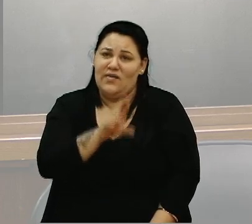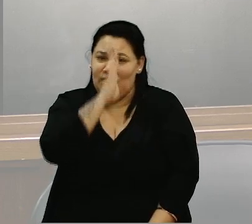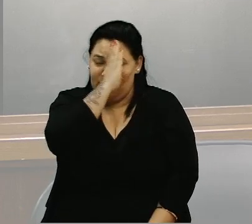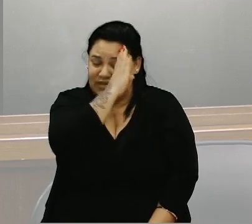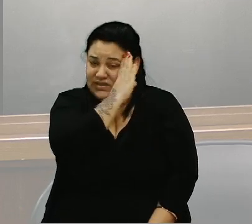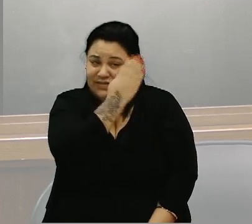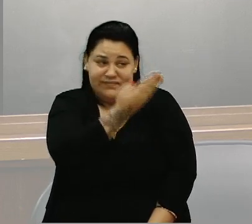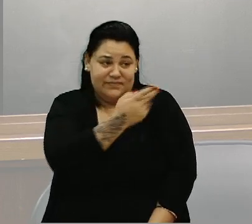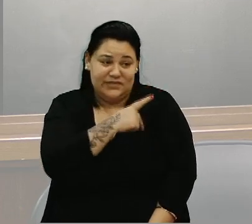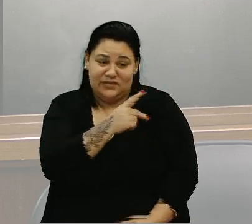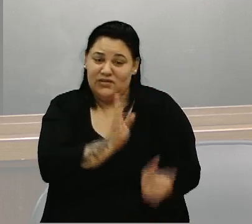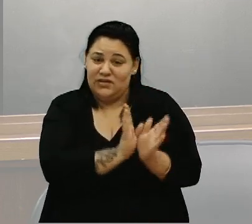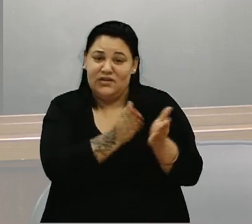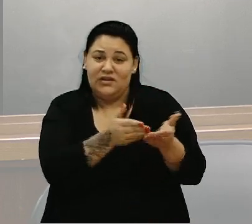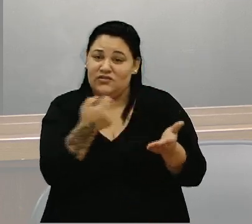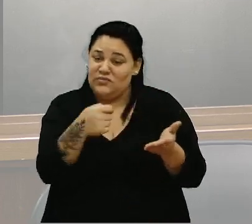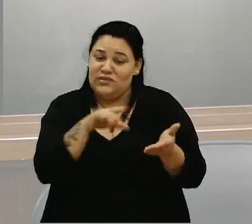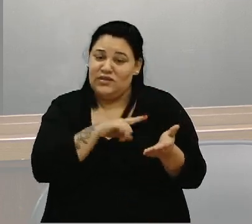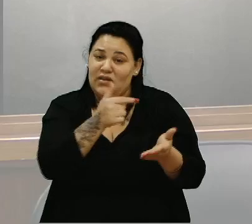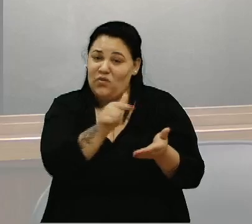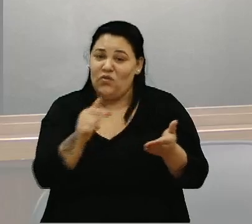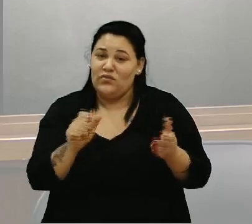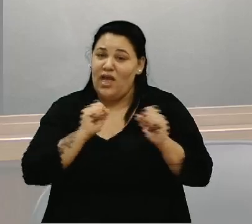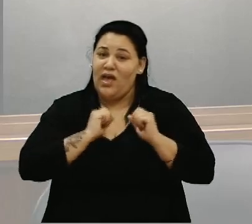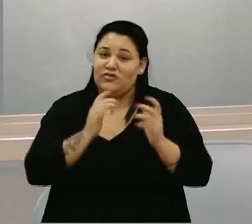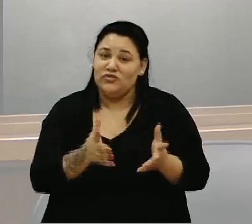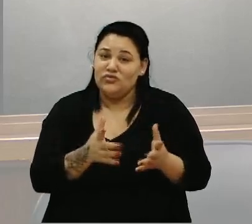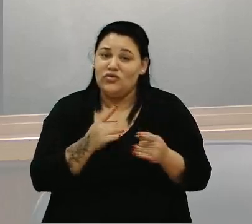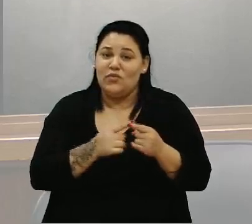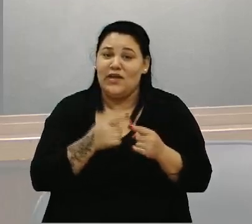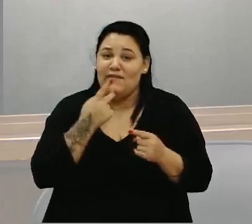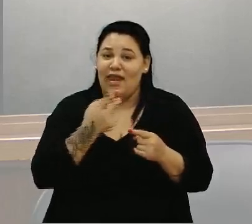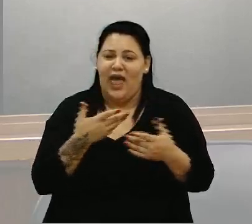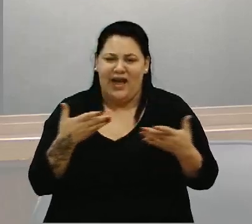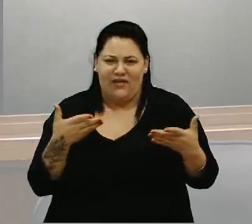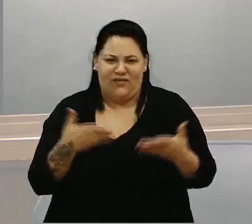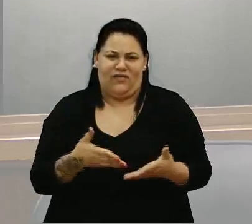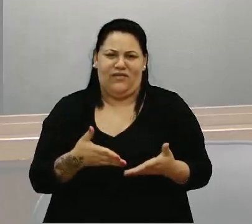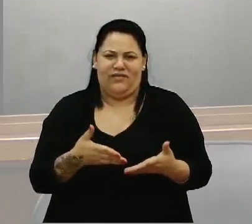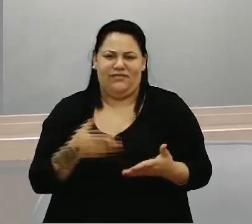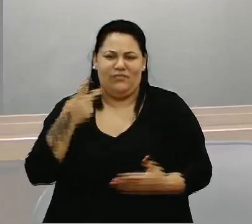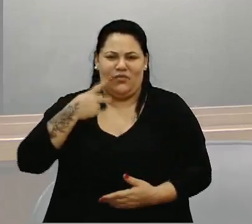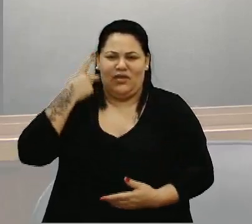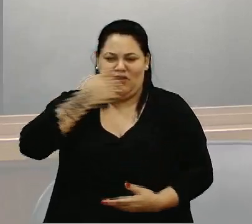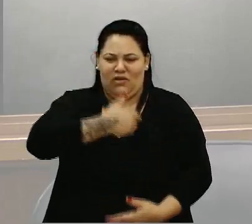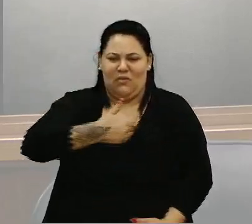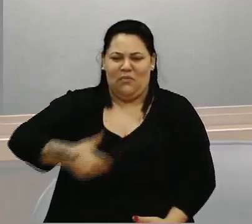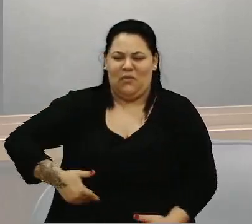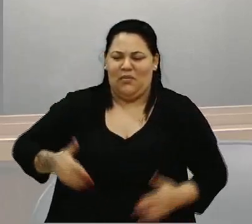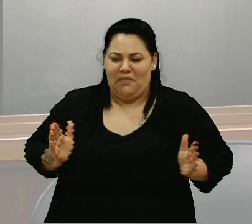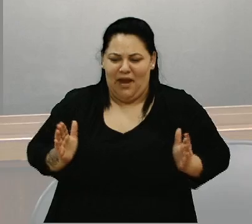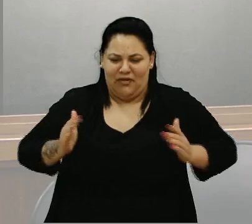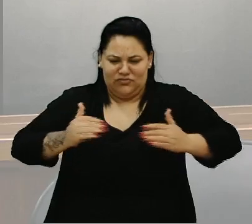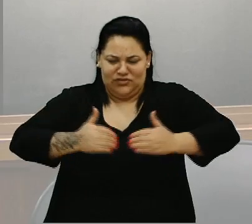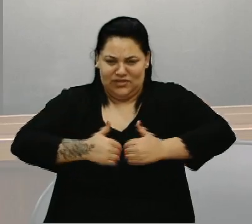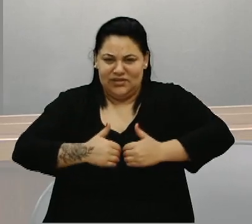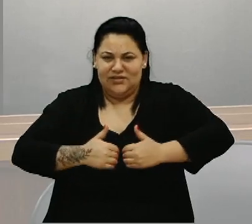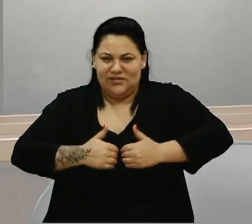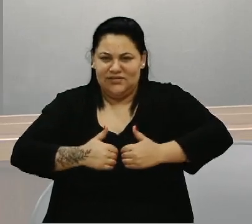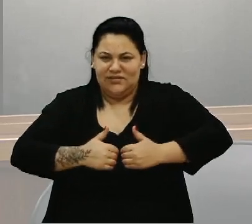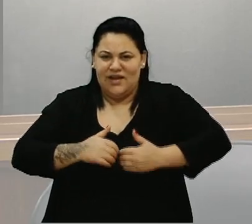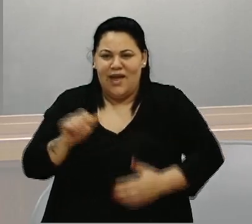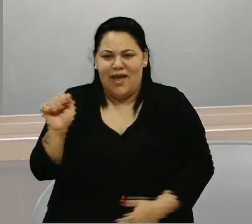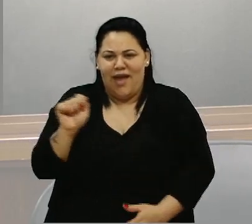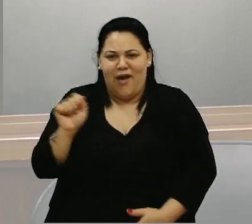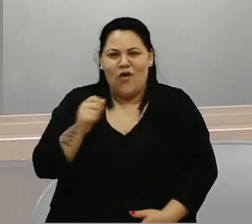de Educação, nós vamos ter que tomar outras medidas. Porque vir anunciar agora política pública para autista em agosto